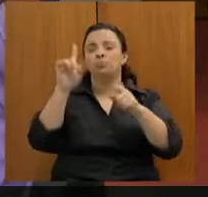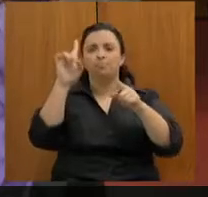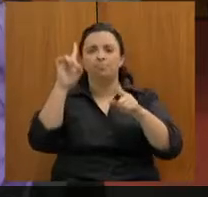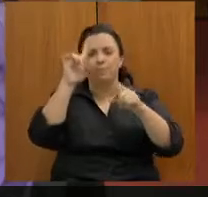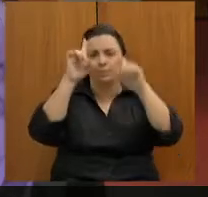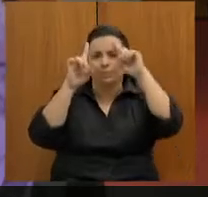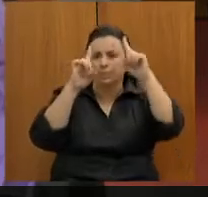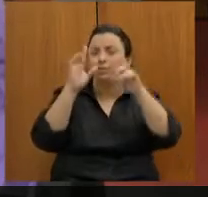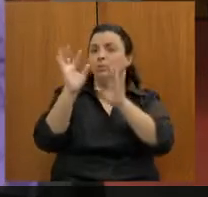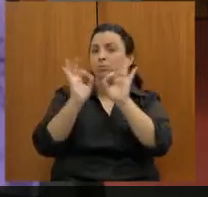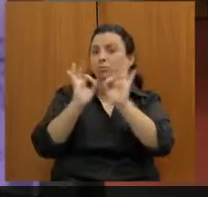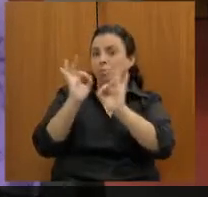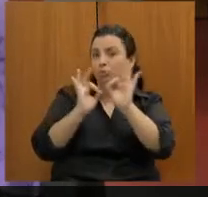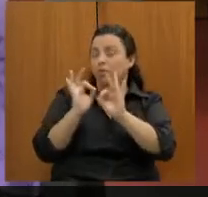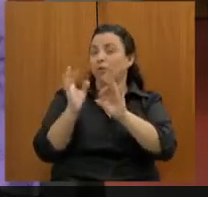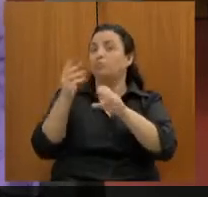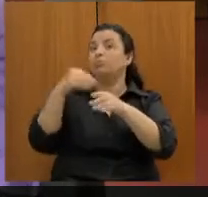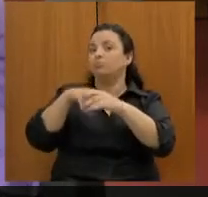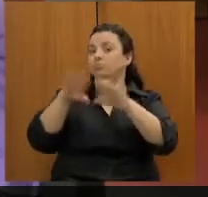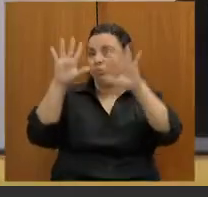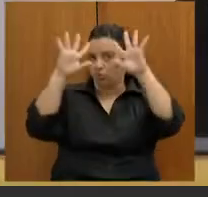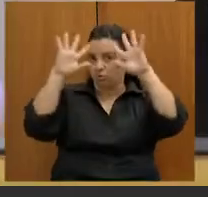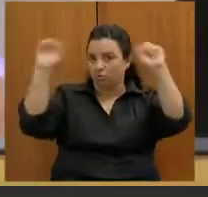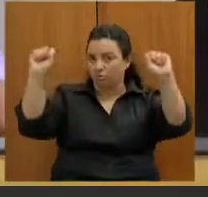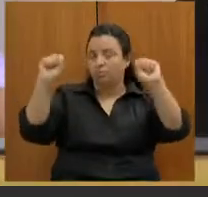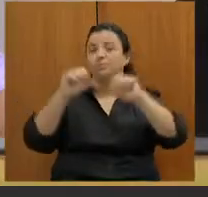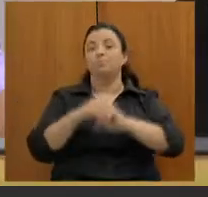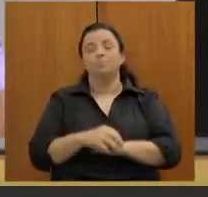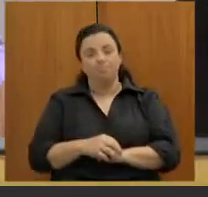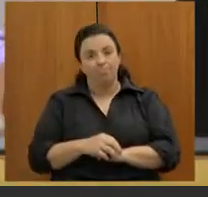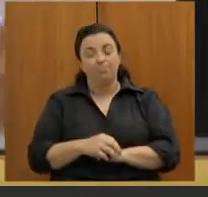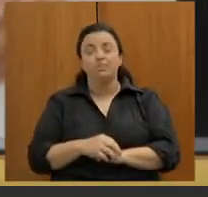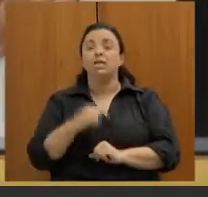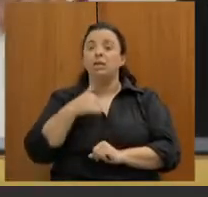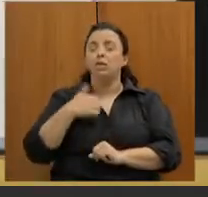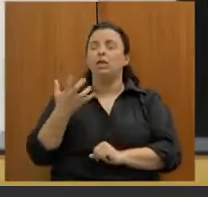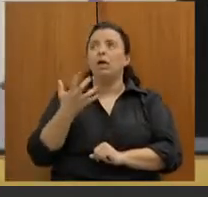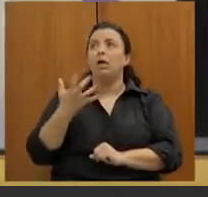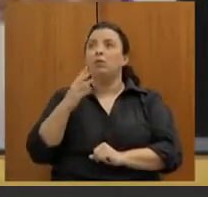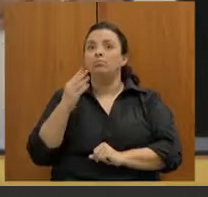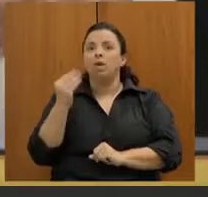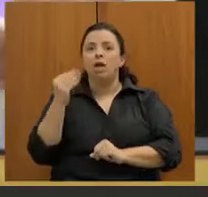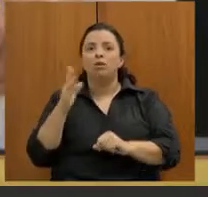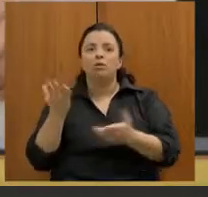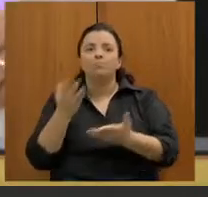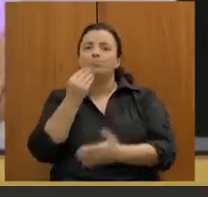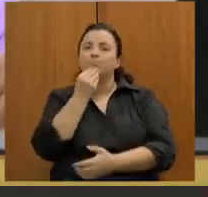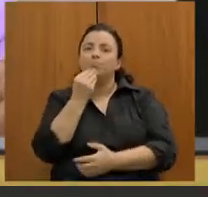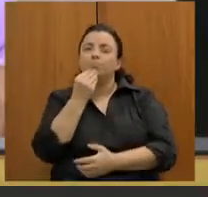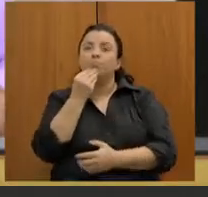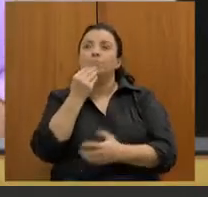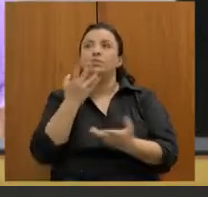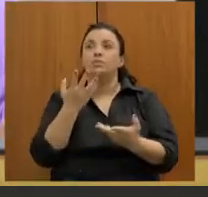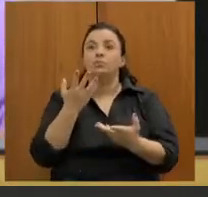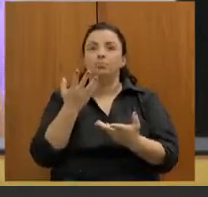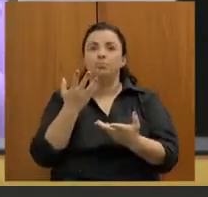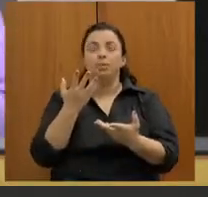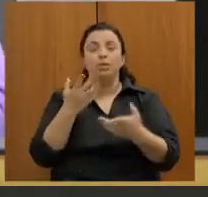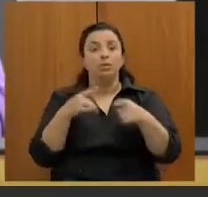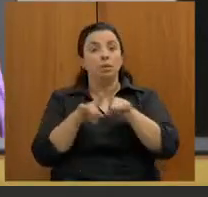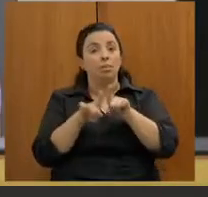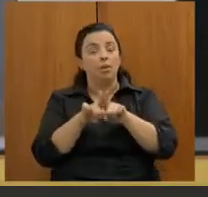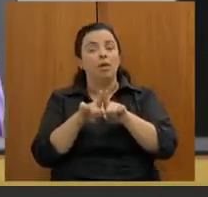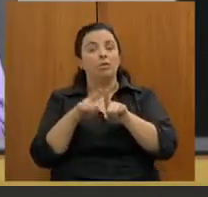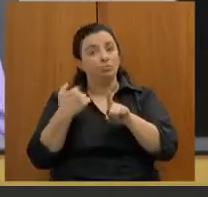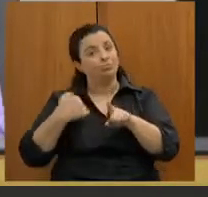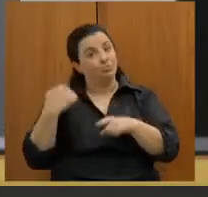do tribunal e eu já aproveito aqui doutora Ana Paula para me colocar